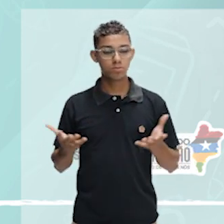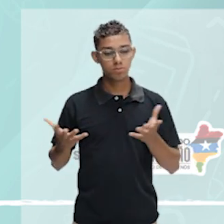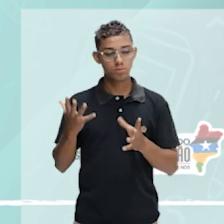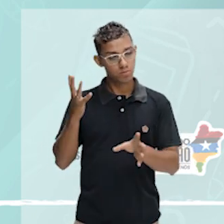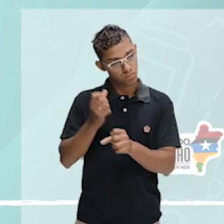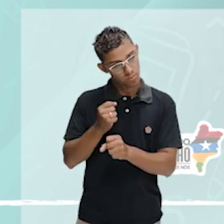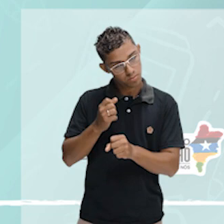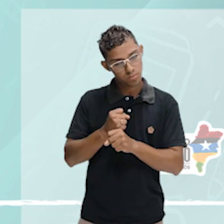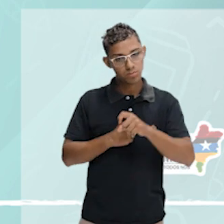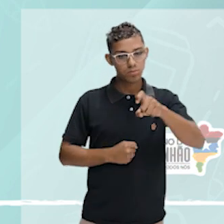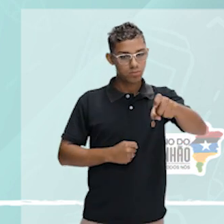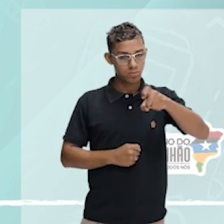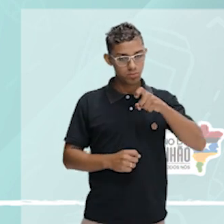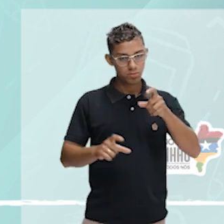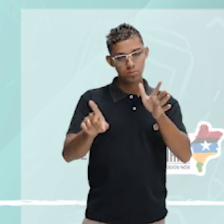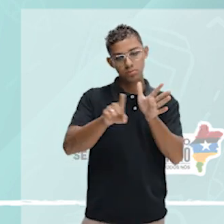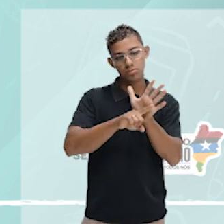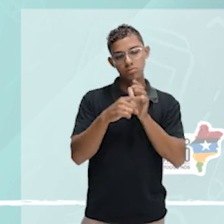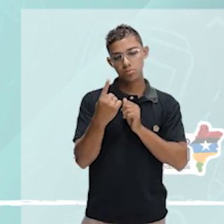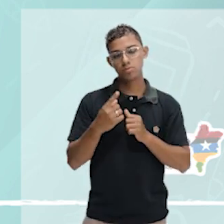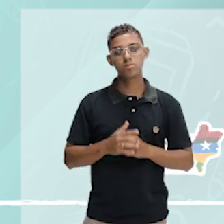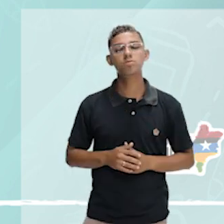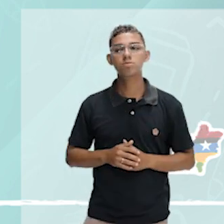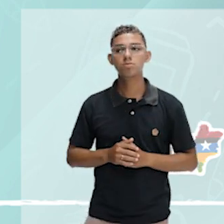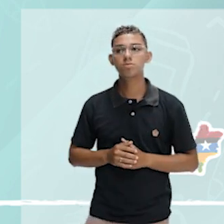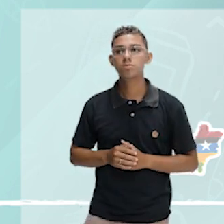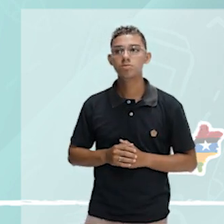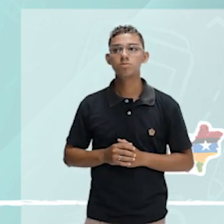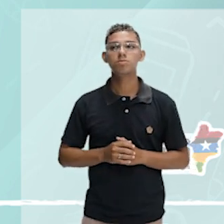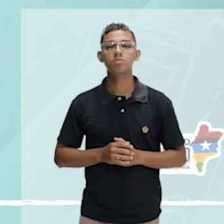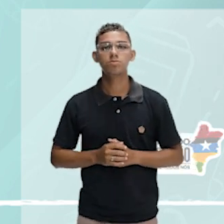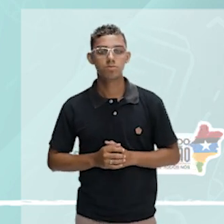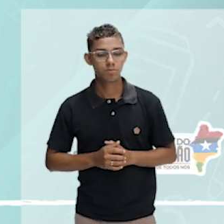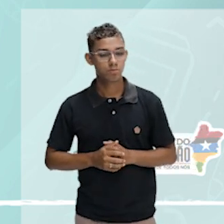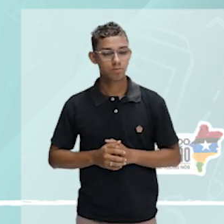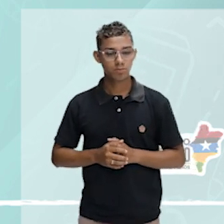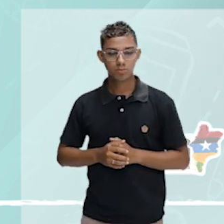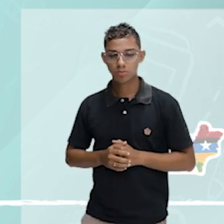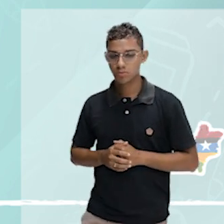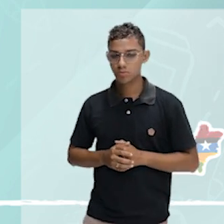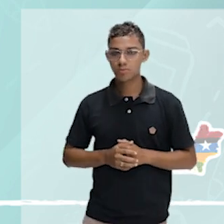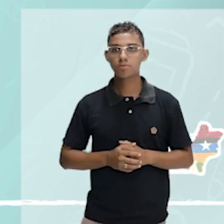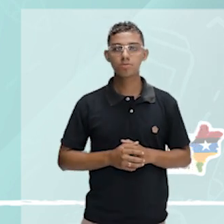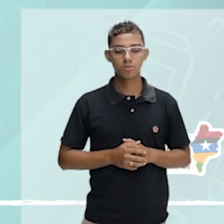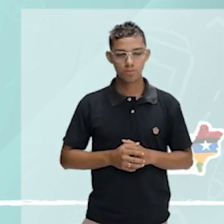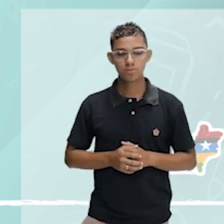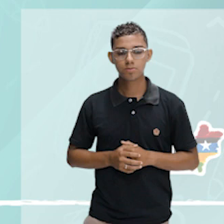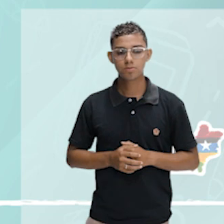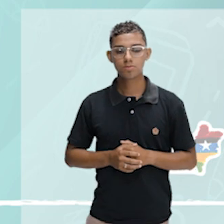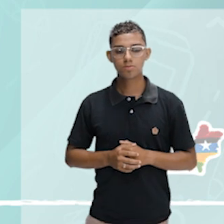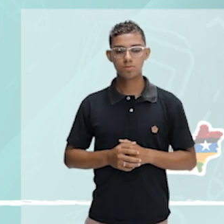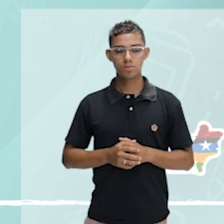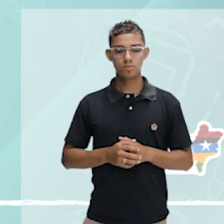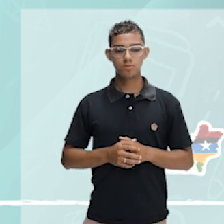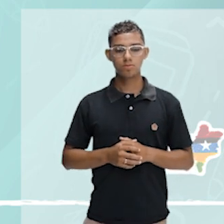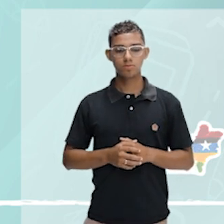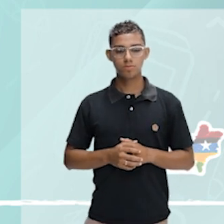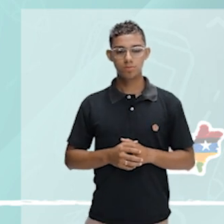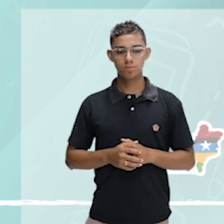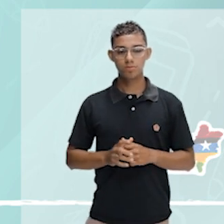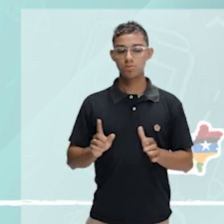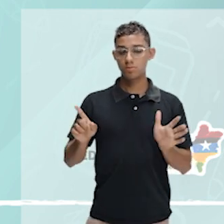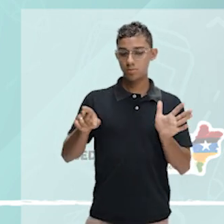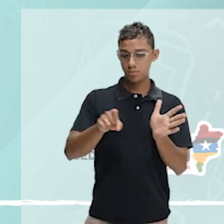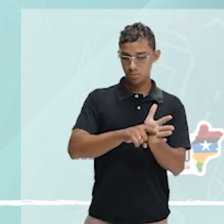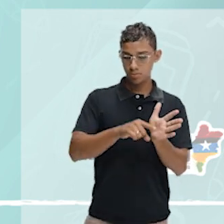primeira continha Qual é ela x - 1 é o que tá lá no expoente separadinho vamos lá -2